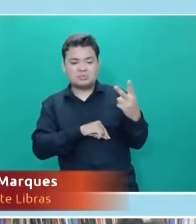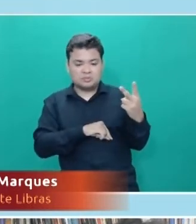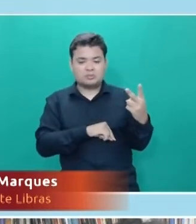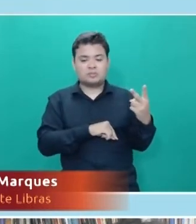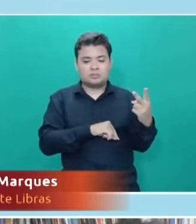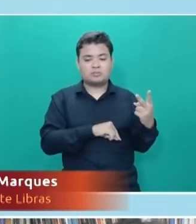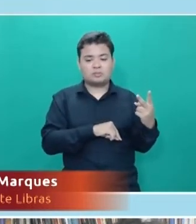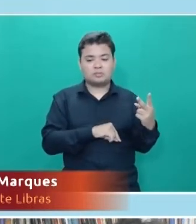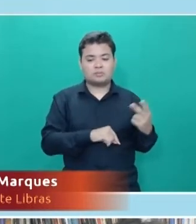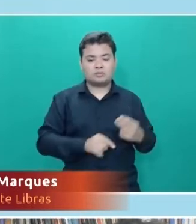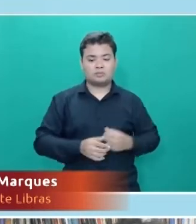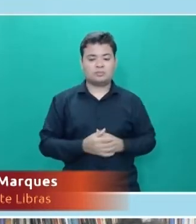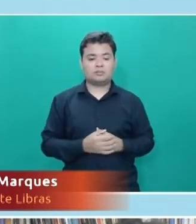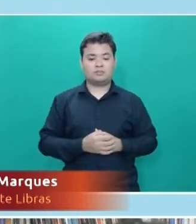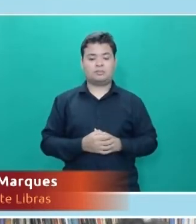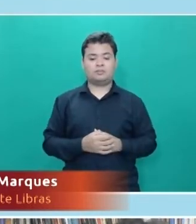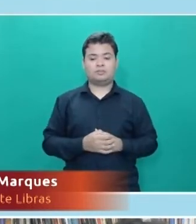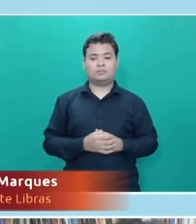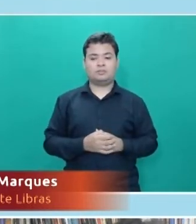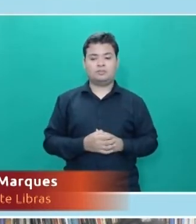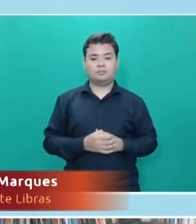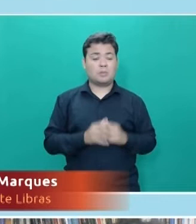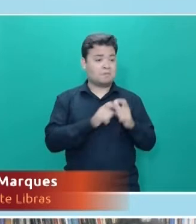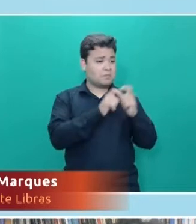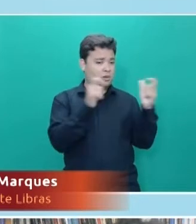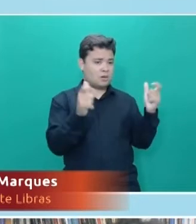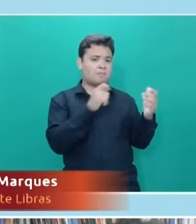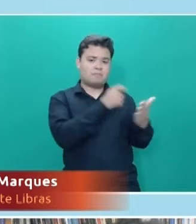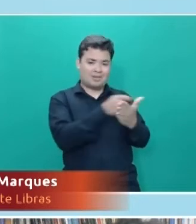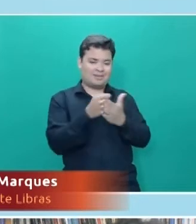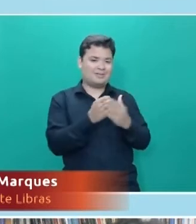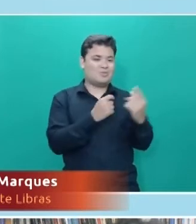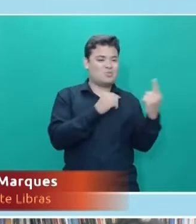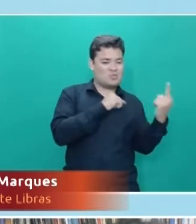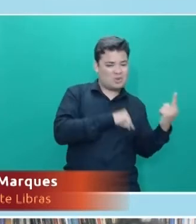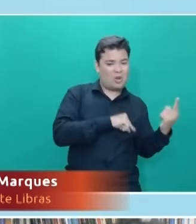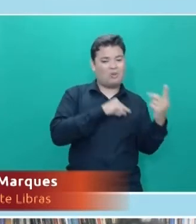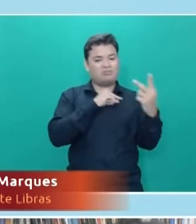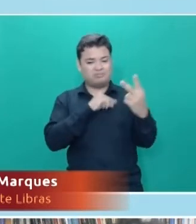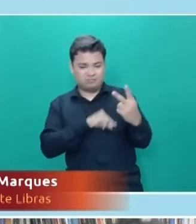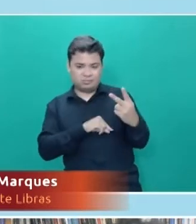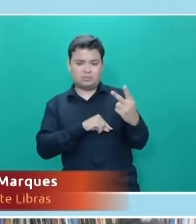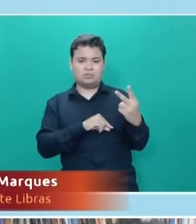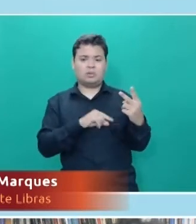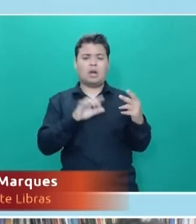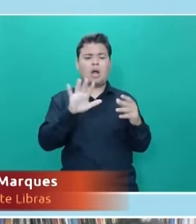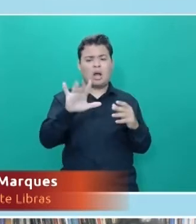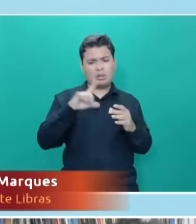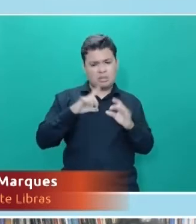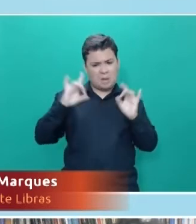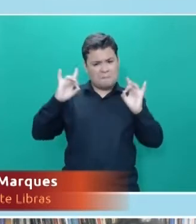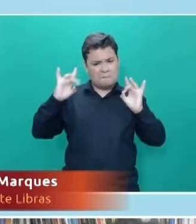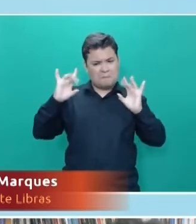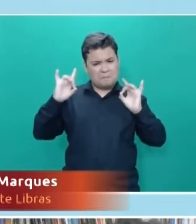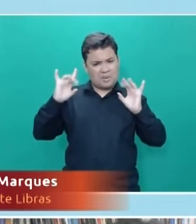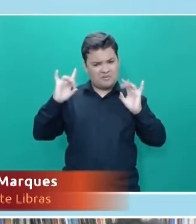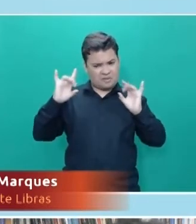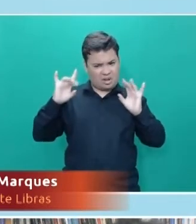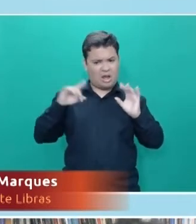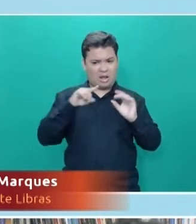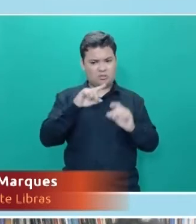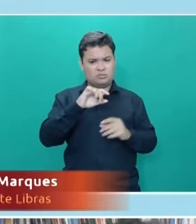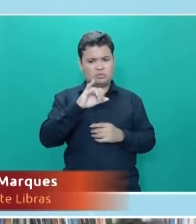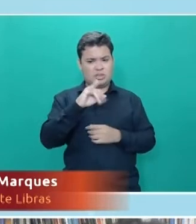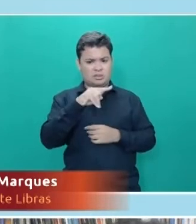40% de benefícios entre 1 e 2 salários mínimos. Então, existem privilégios na Previdência Social? Sim, principalmente no regime próprio dos servidores públicos ainda,